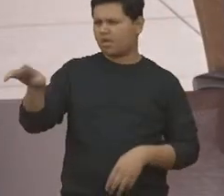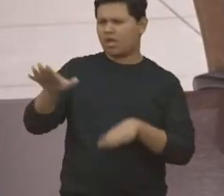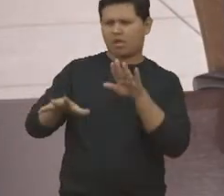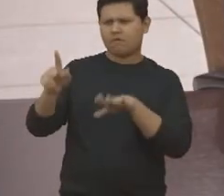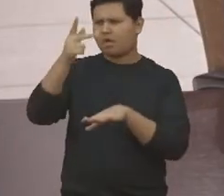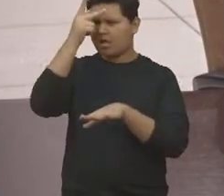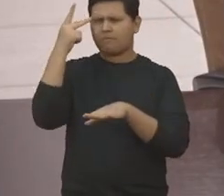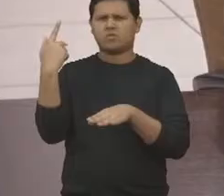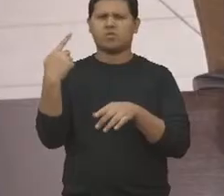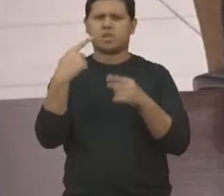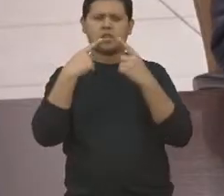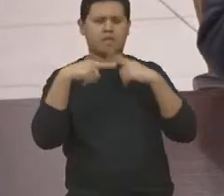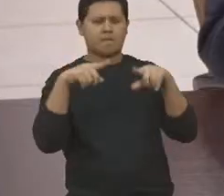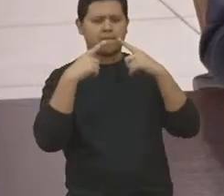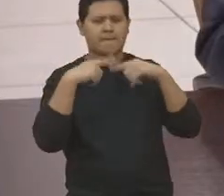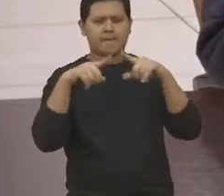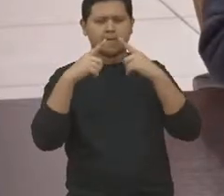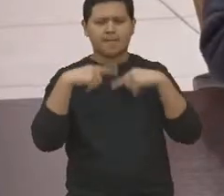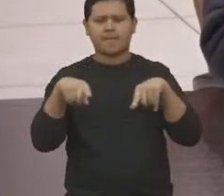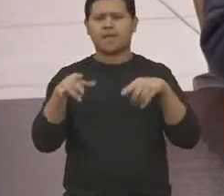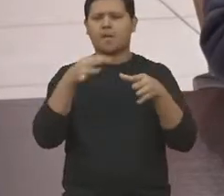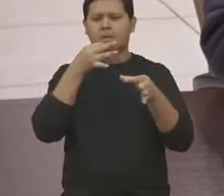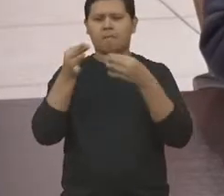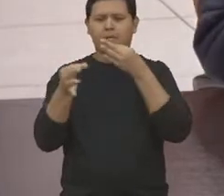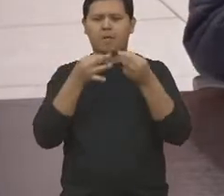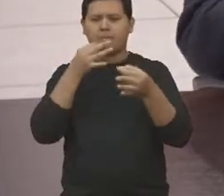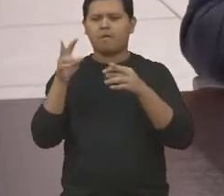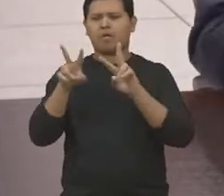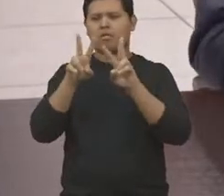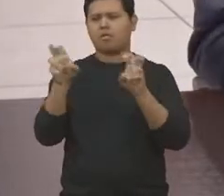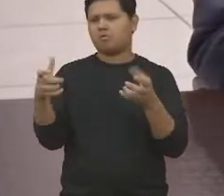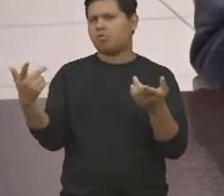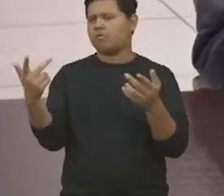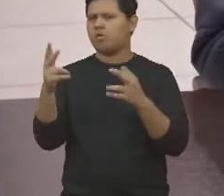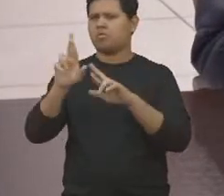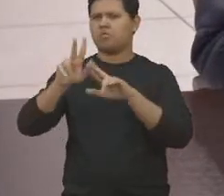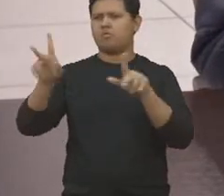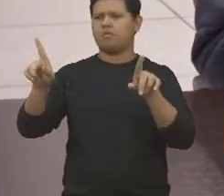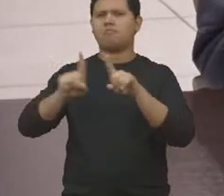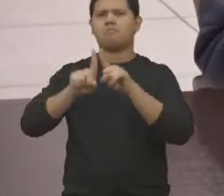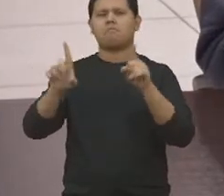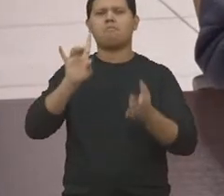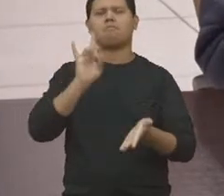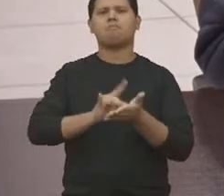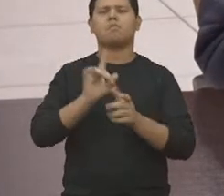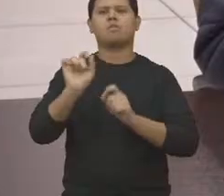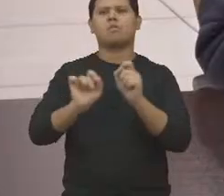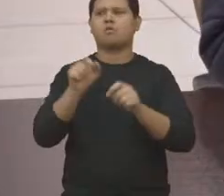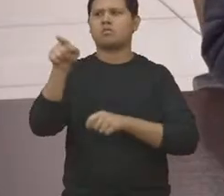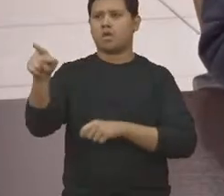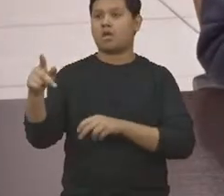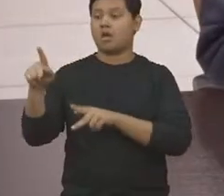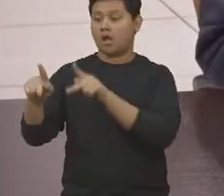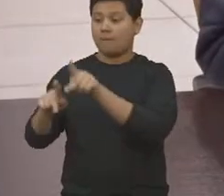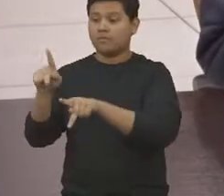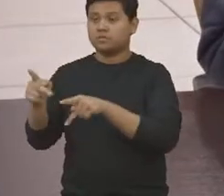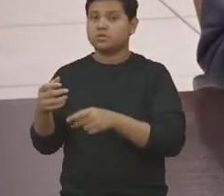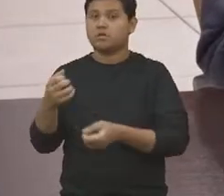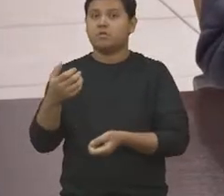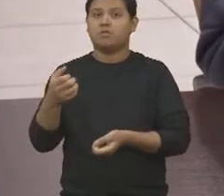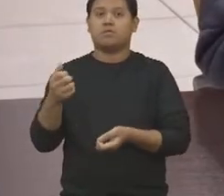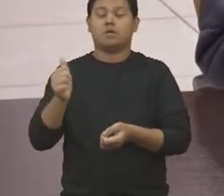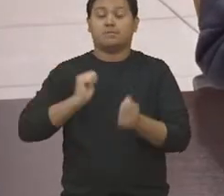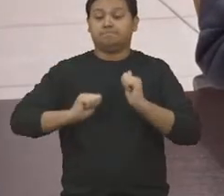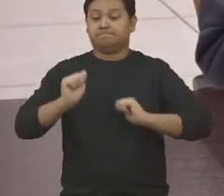algumas considerações, críticas de um modelo ou de outro, mas fato é que a população anseia